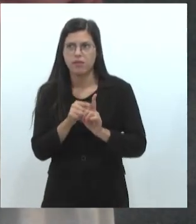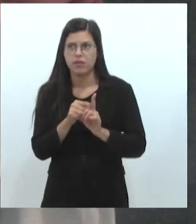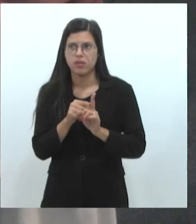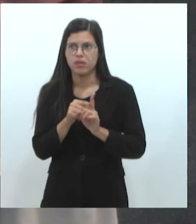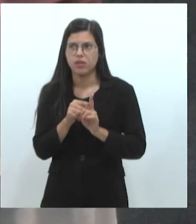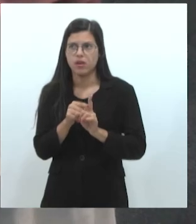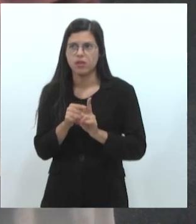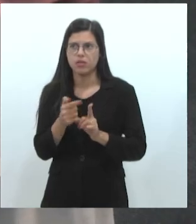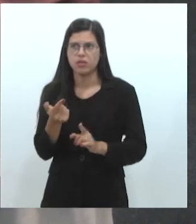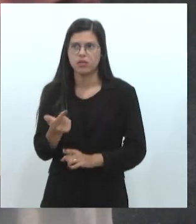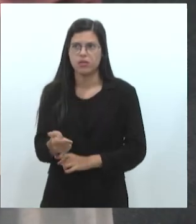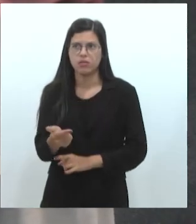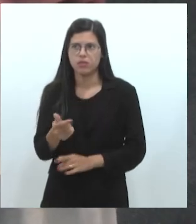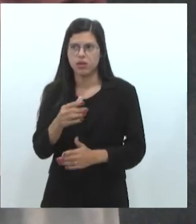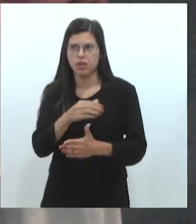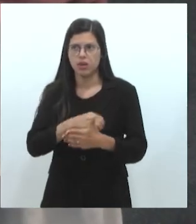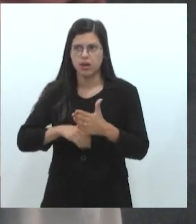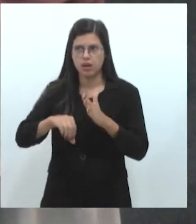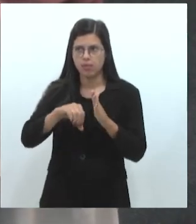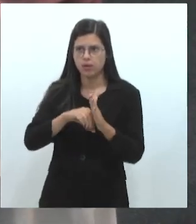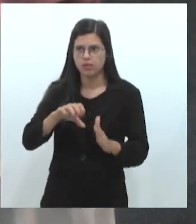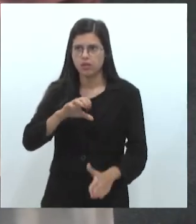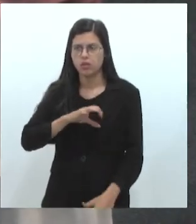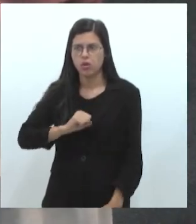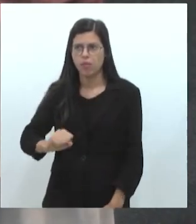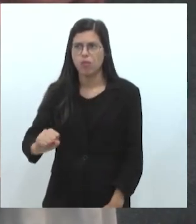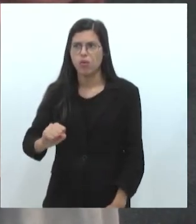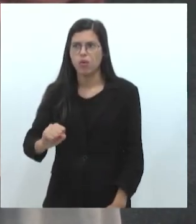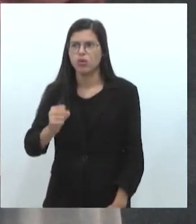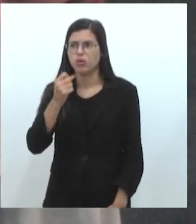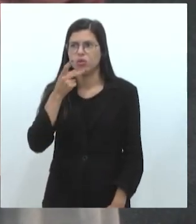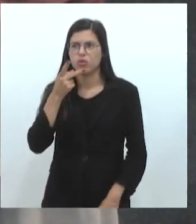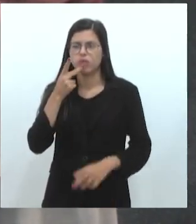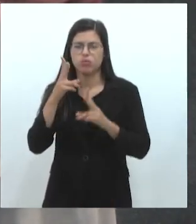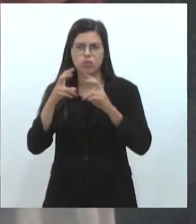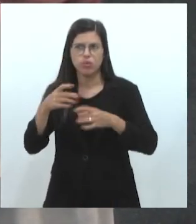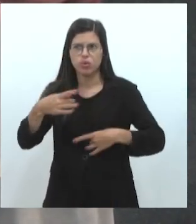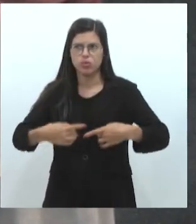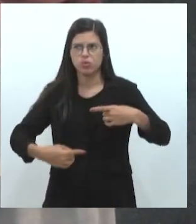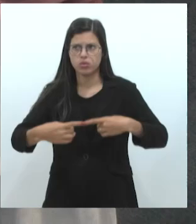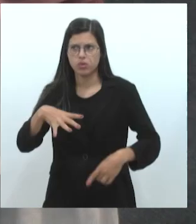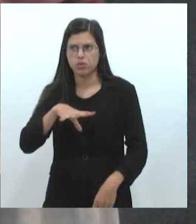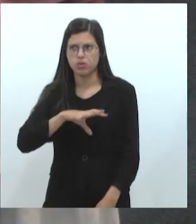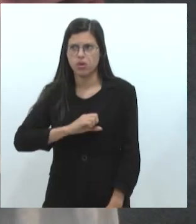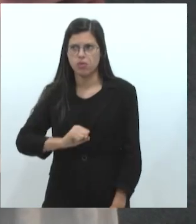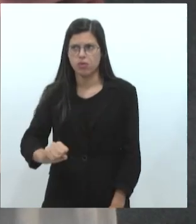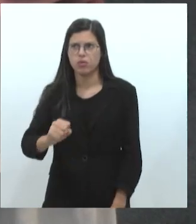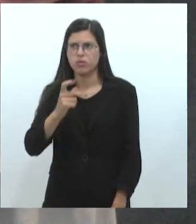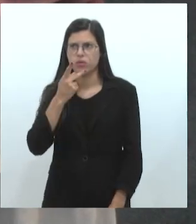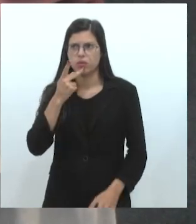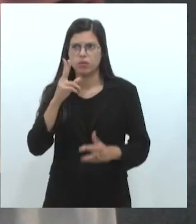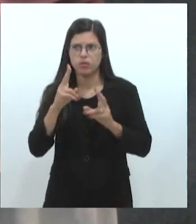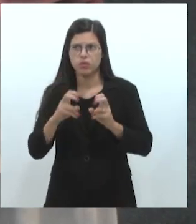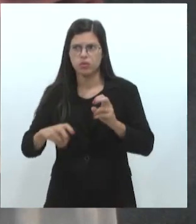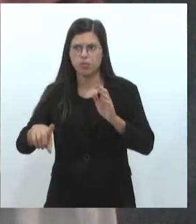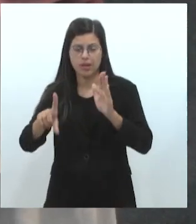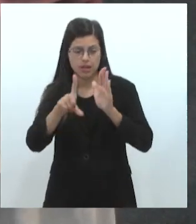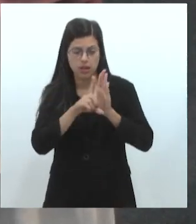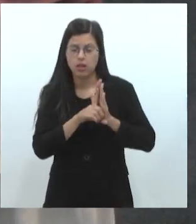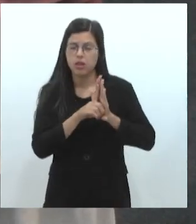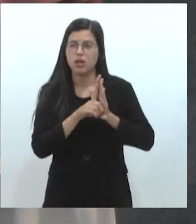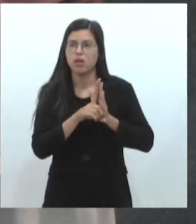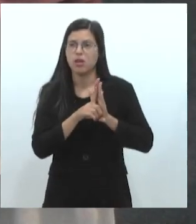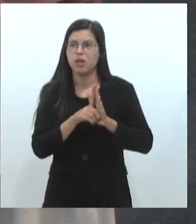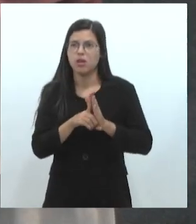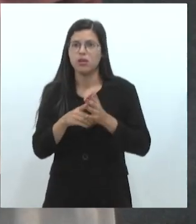a criminalização do aborto. Eu não estou falando da discussão do aborto em si, eu estou falando do aborto previsto em lei. Querer